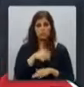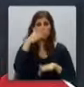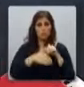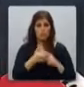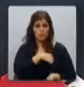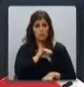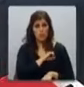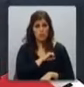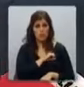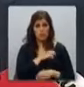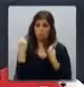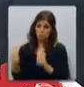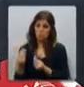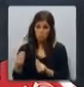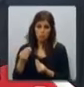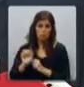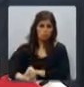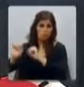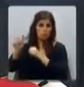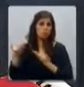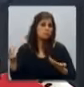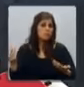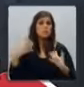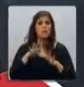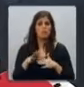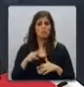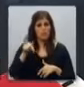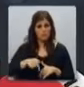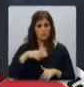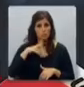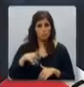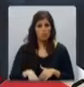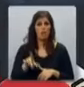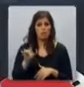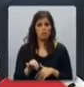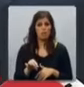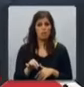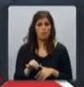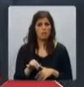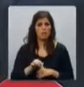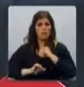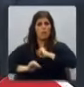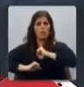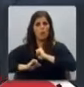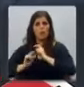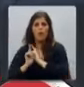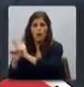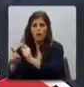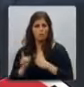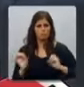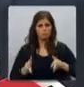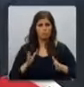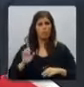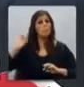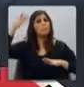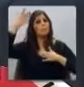Espanha, ainda bem, mas de qualquer forma, como digo, também aqui nessa matéria não vamos a correr atrás de ninguém. Estivemos na primeira linha desse